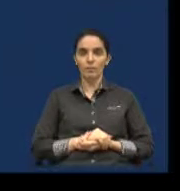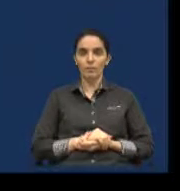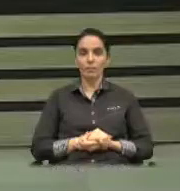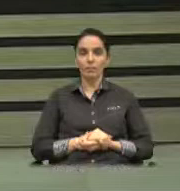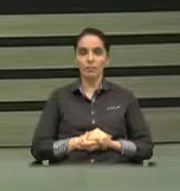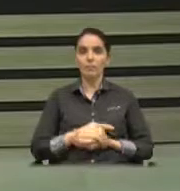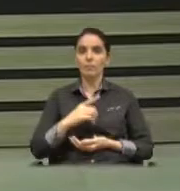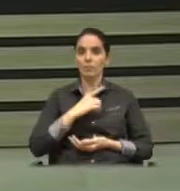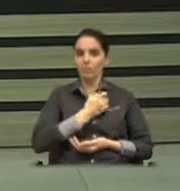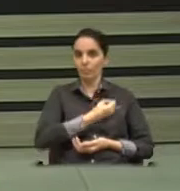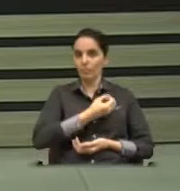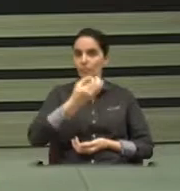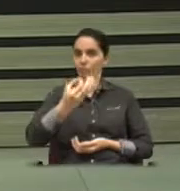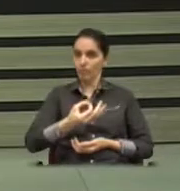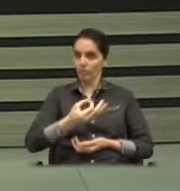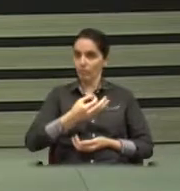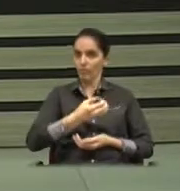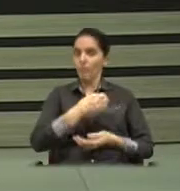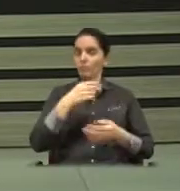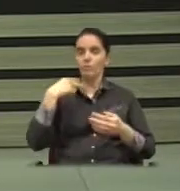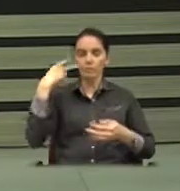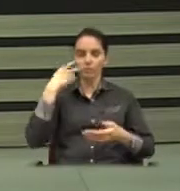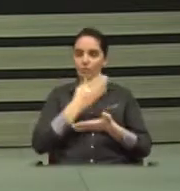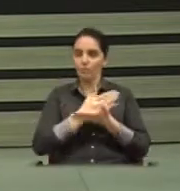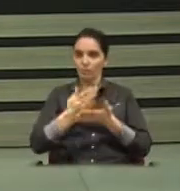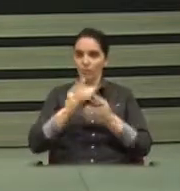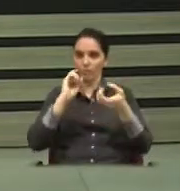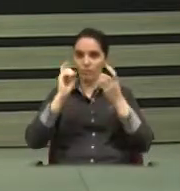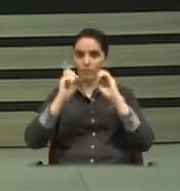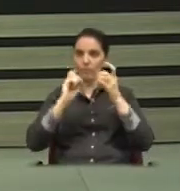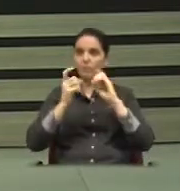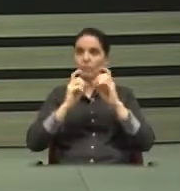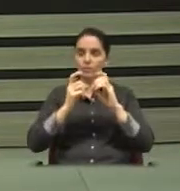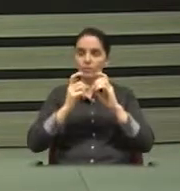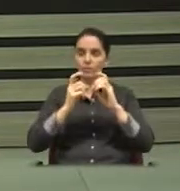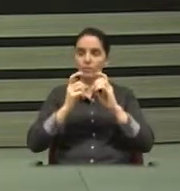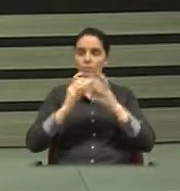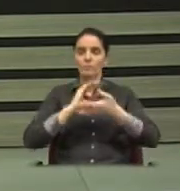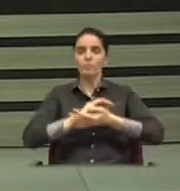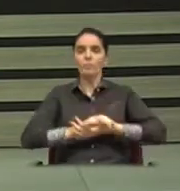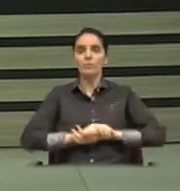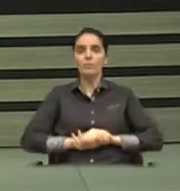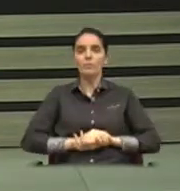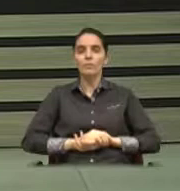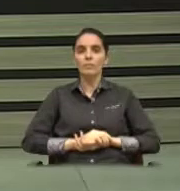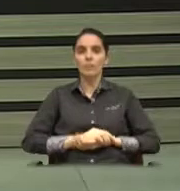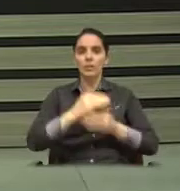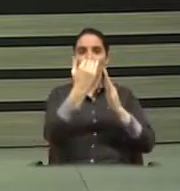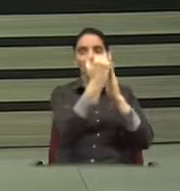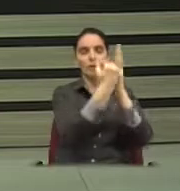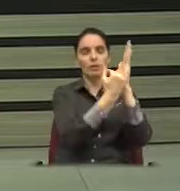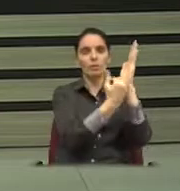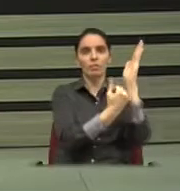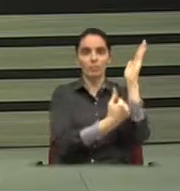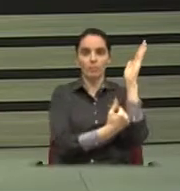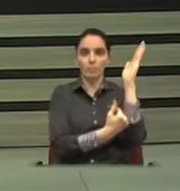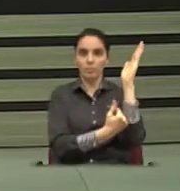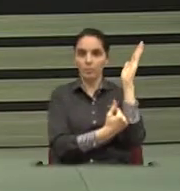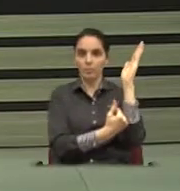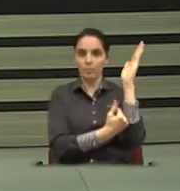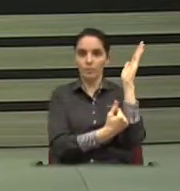Havendo o número regimental, essa presidência está por iniciada a votação, a discussão e votação da matéria da ordem do